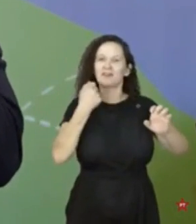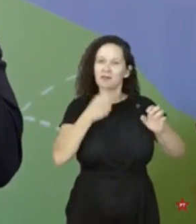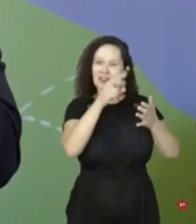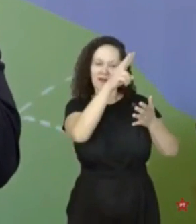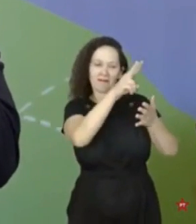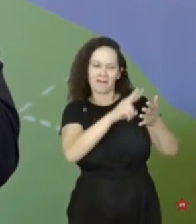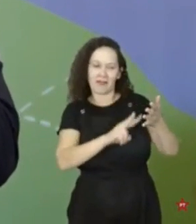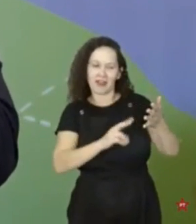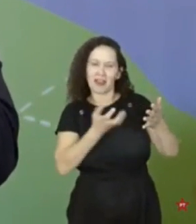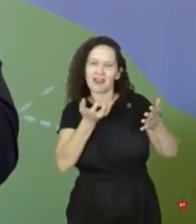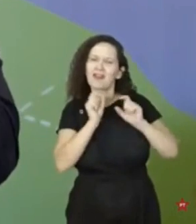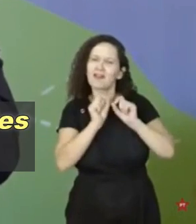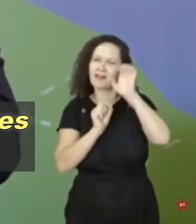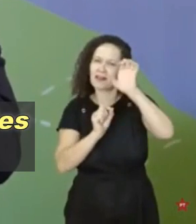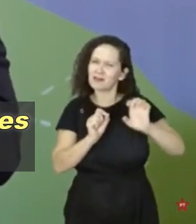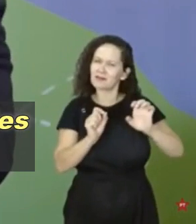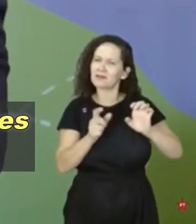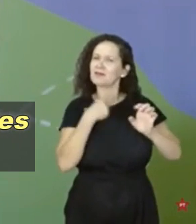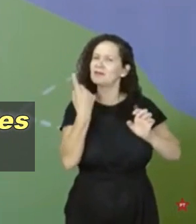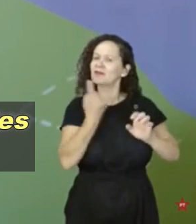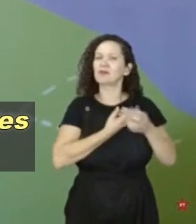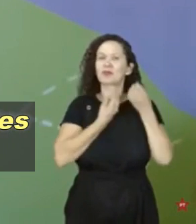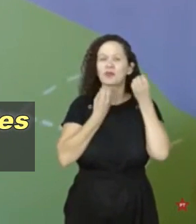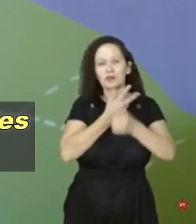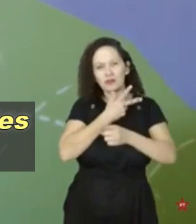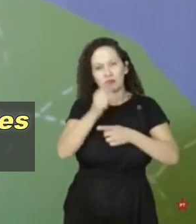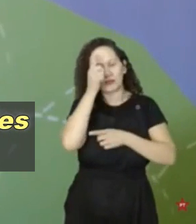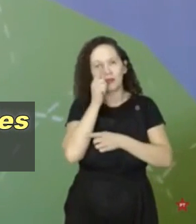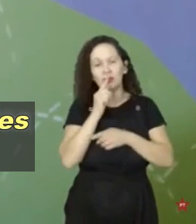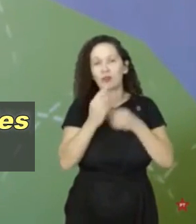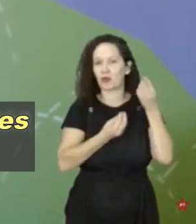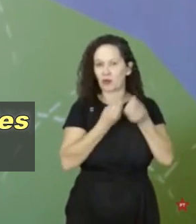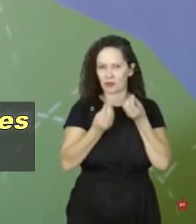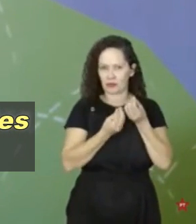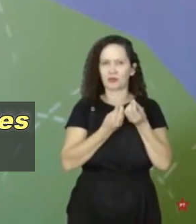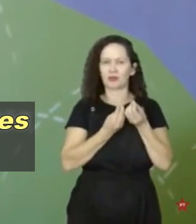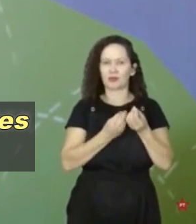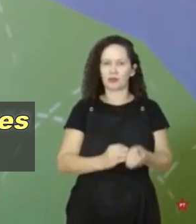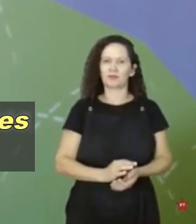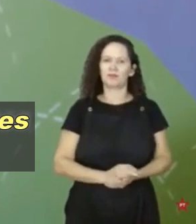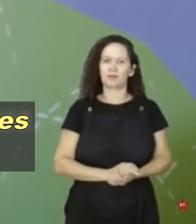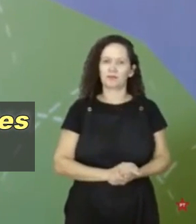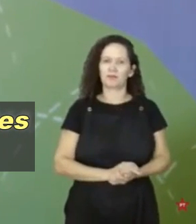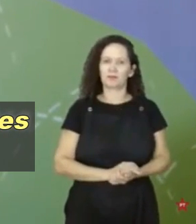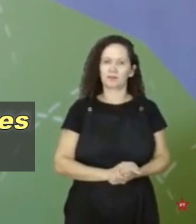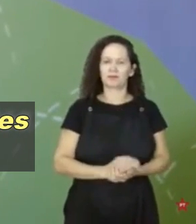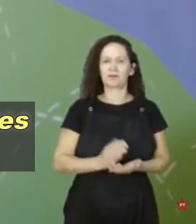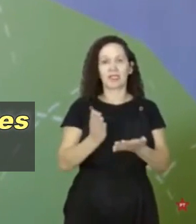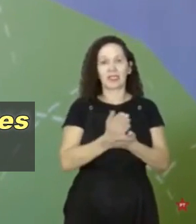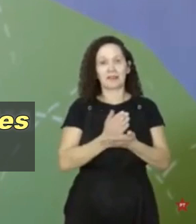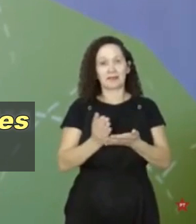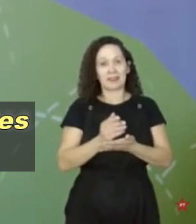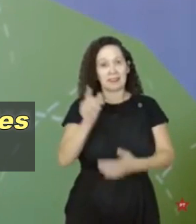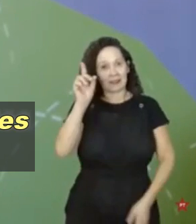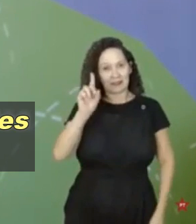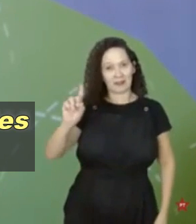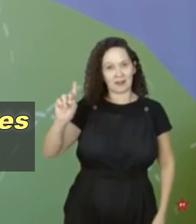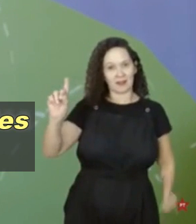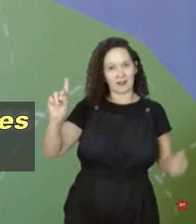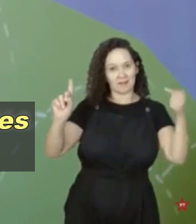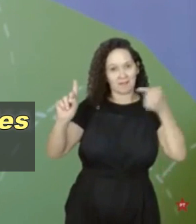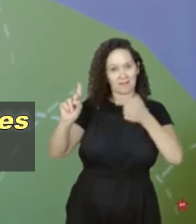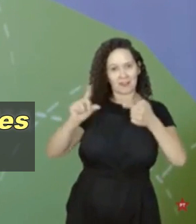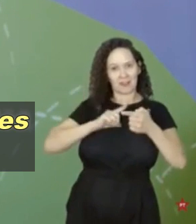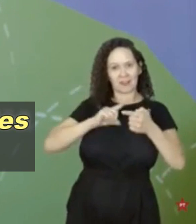fazer para conquistar muitas vezes da direita ela tem mais facilidade do que nós com o discurso